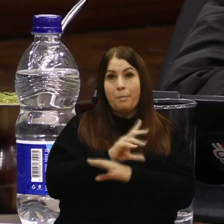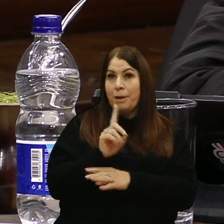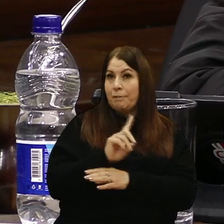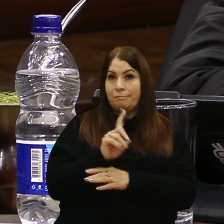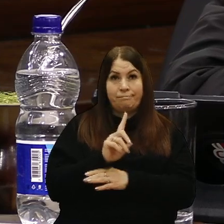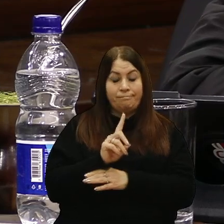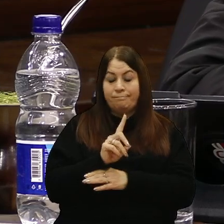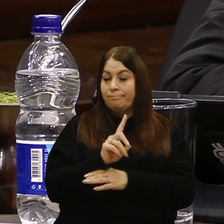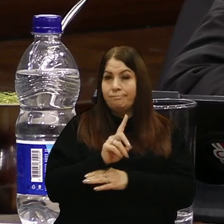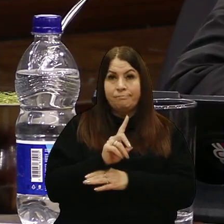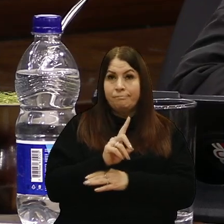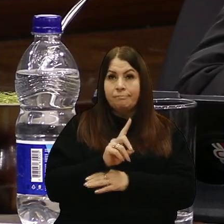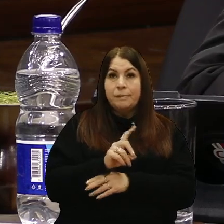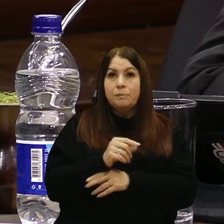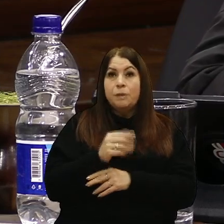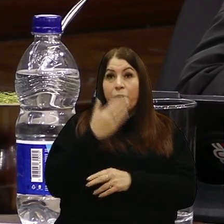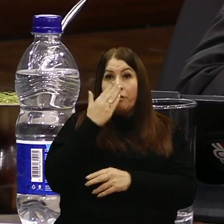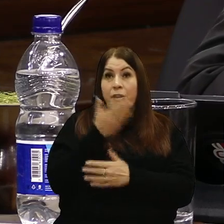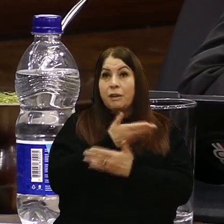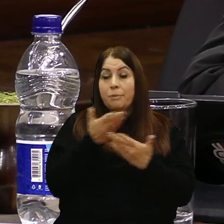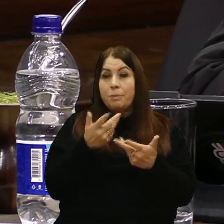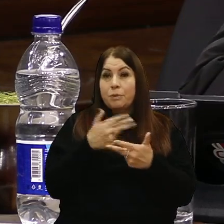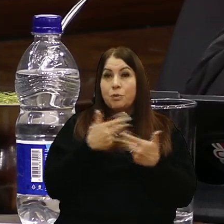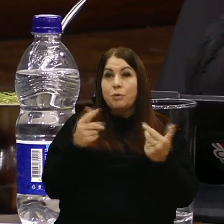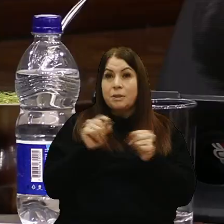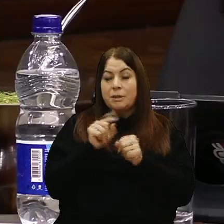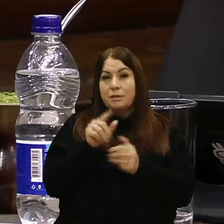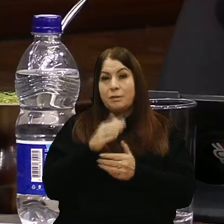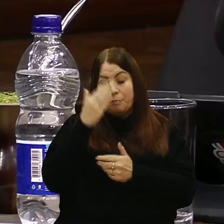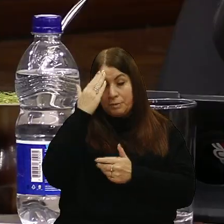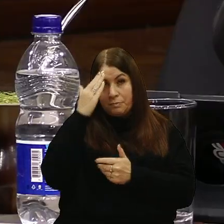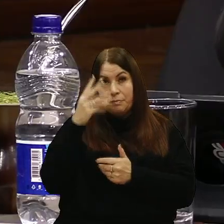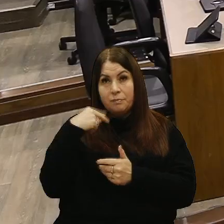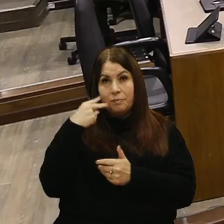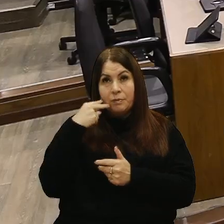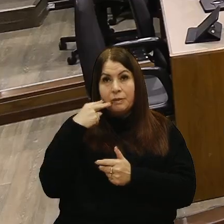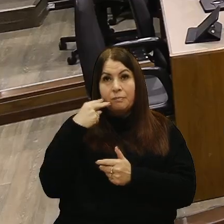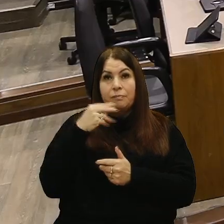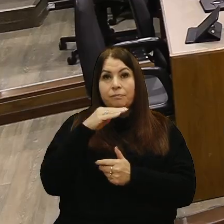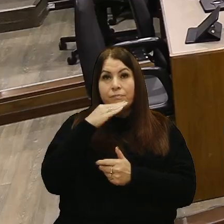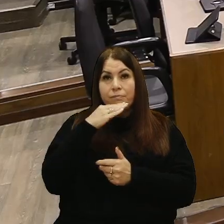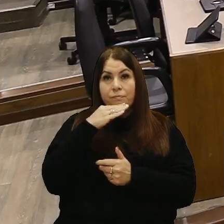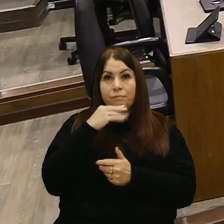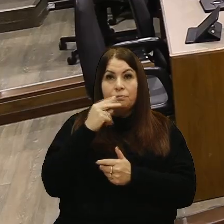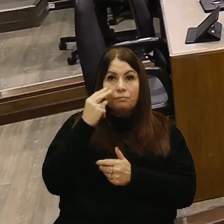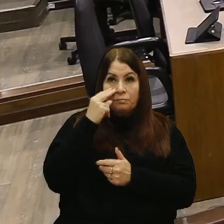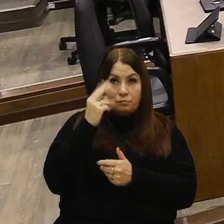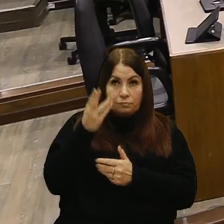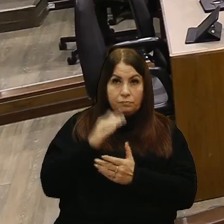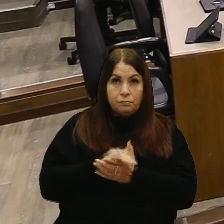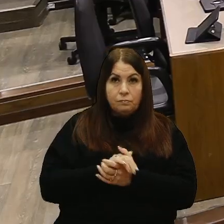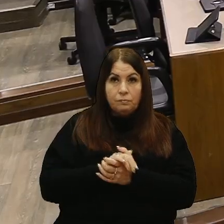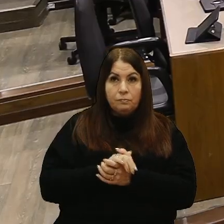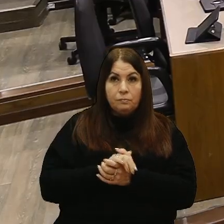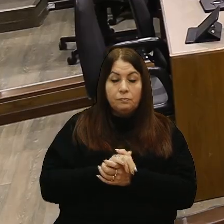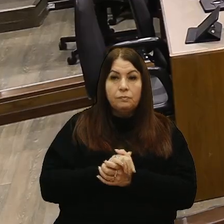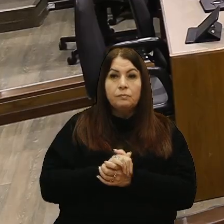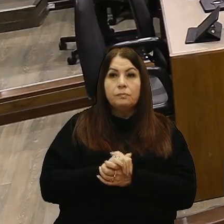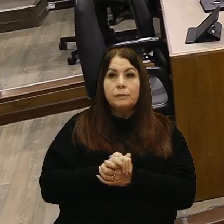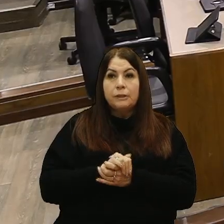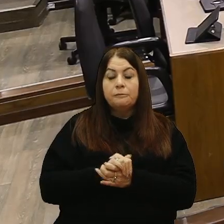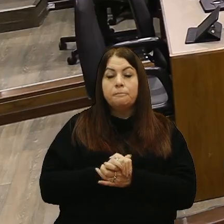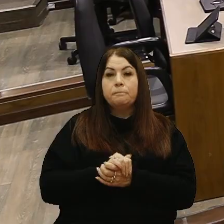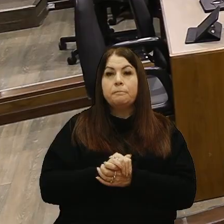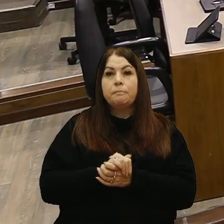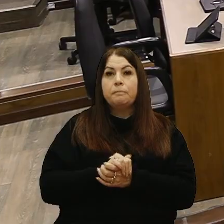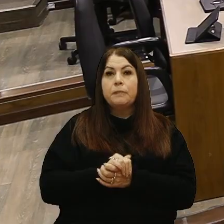assim, para enfrentar nenhuma catástrofe. Obrigado. Acho que não sei se é o vereador Bortola ou o vereador Fantinel. Vereador Bortola.